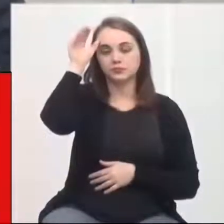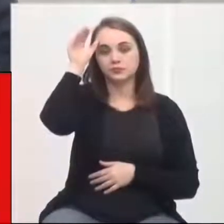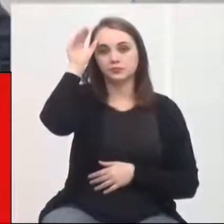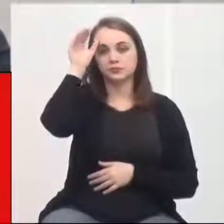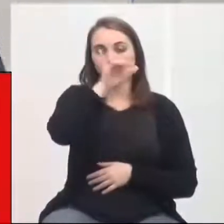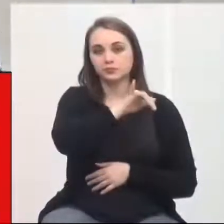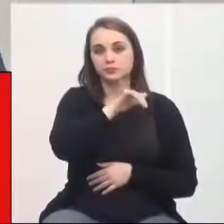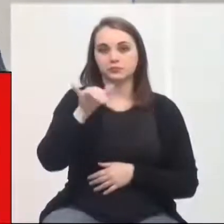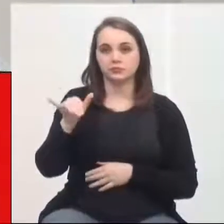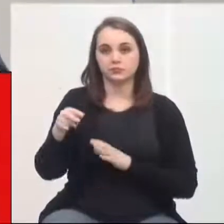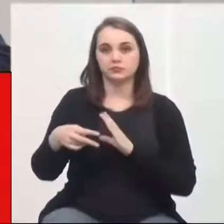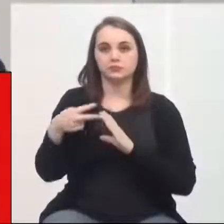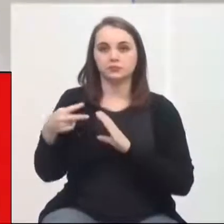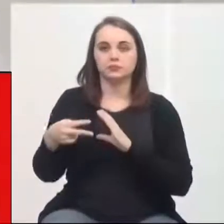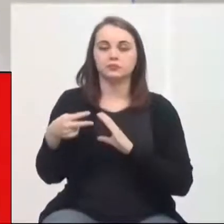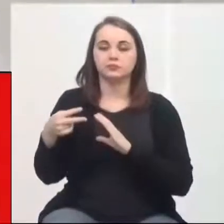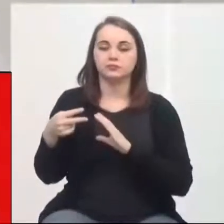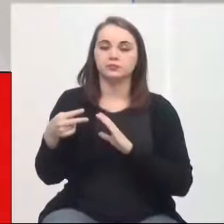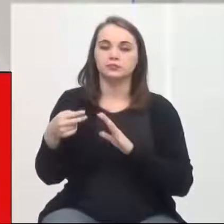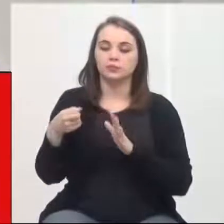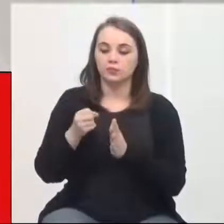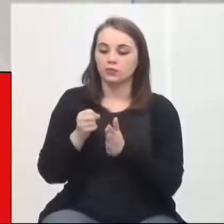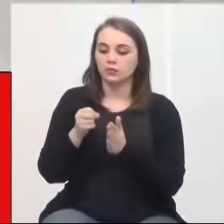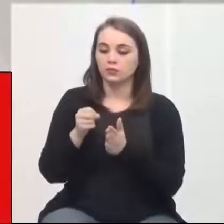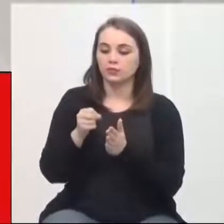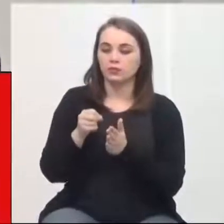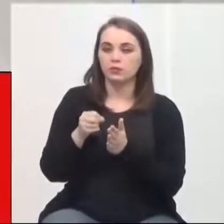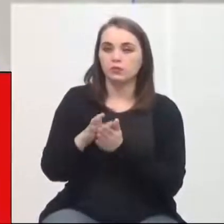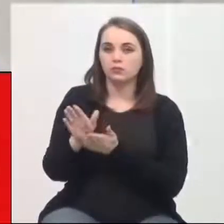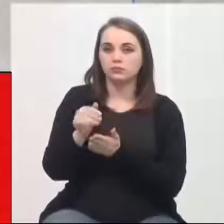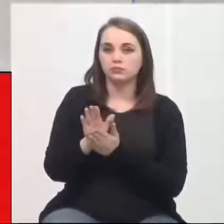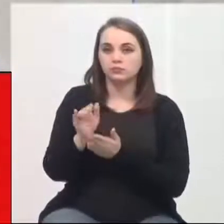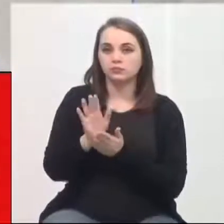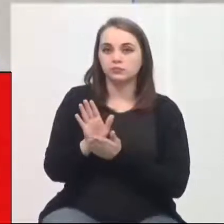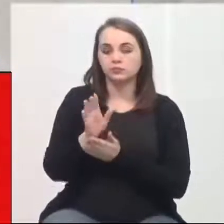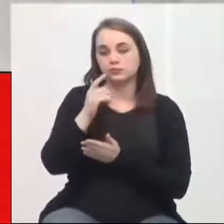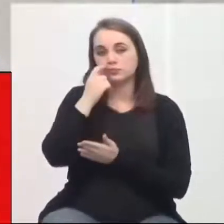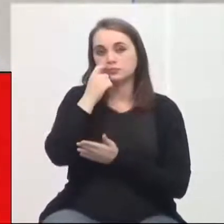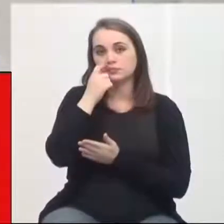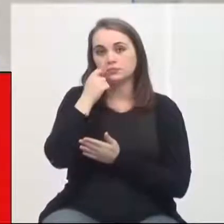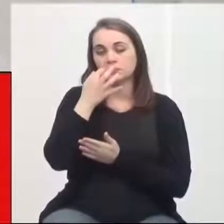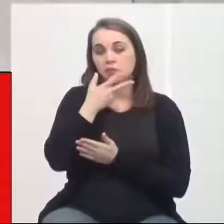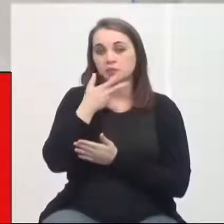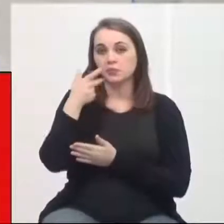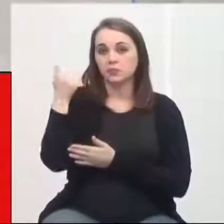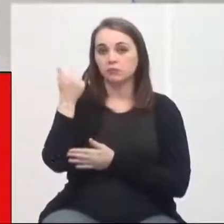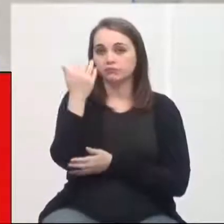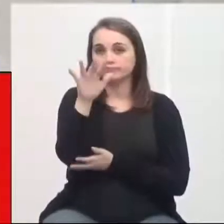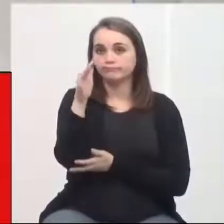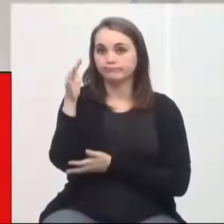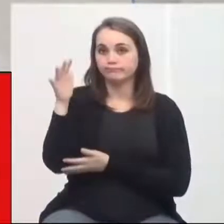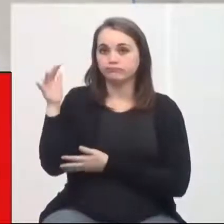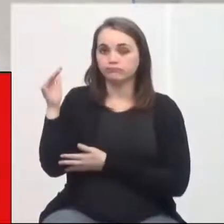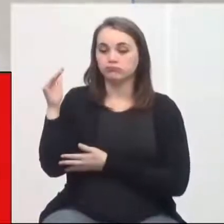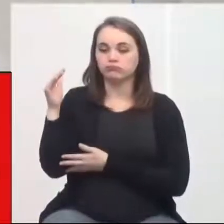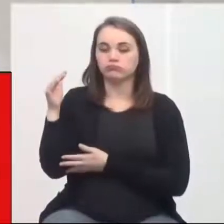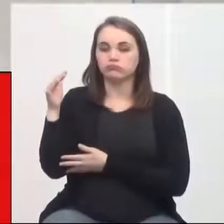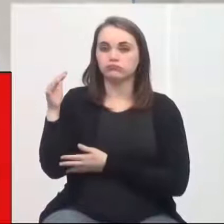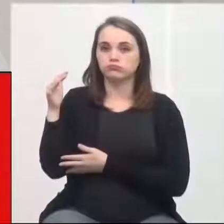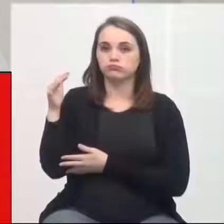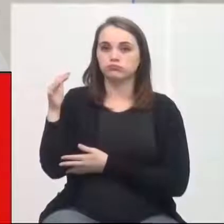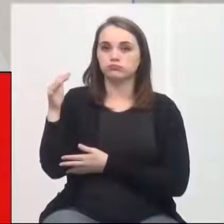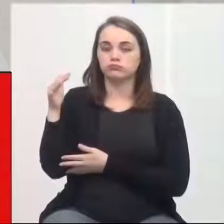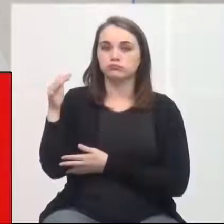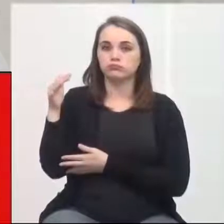que encaminhe a esta casa cópia do encaminhamento do plano de recuperação de áreas degradadas em decorrência